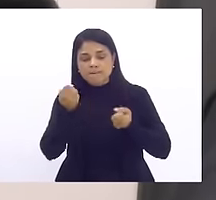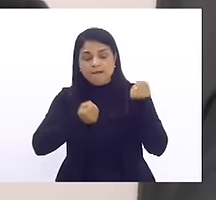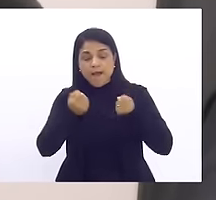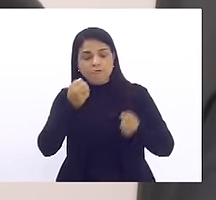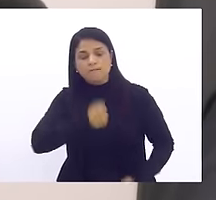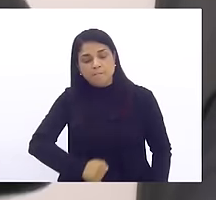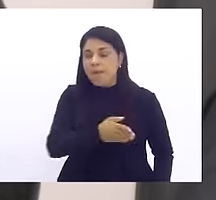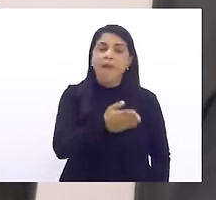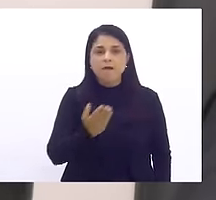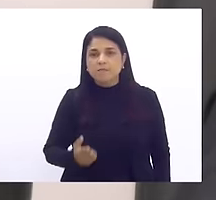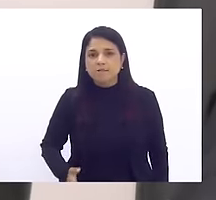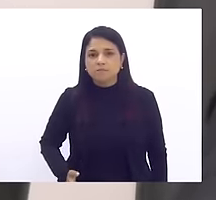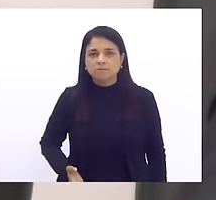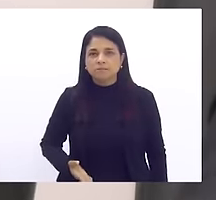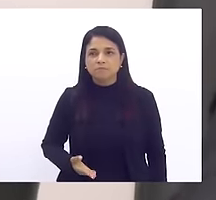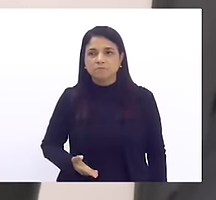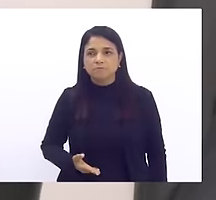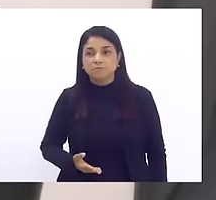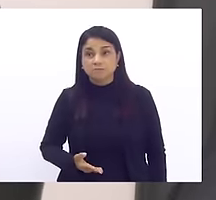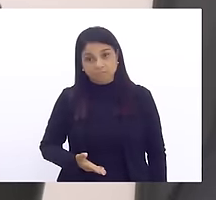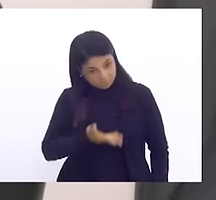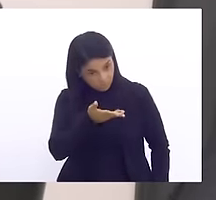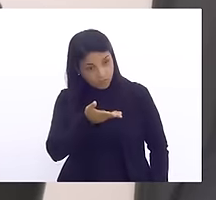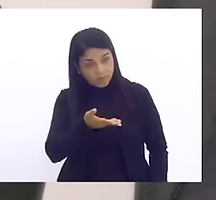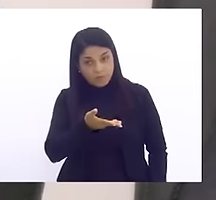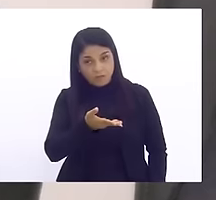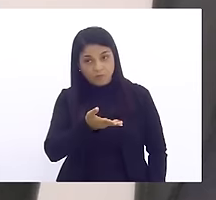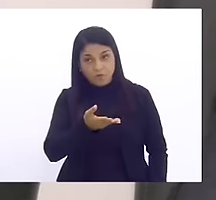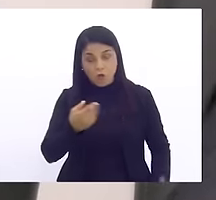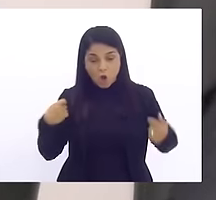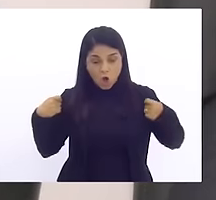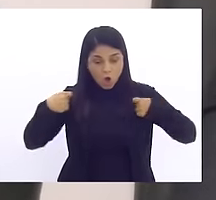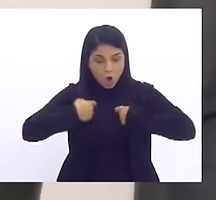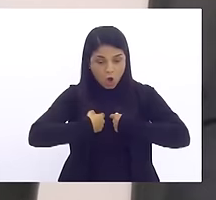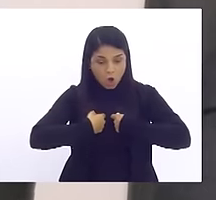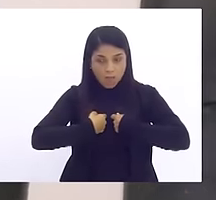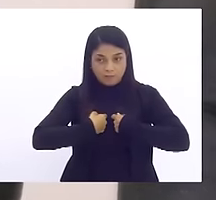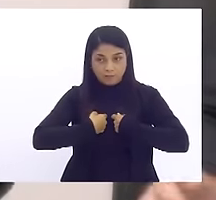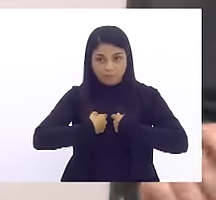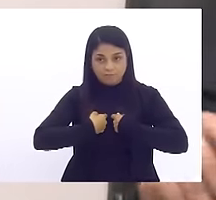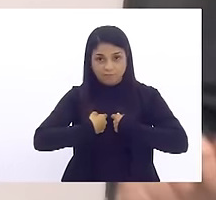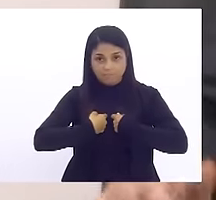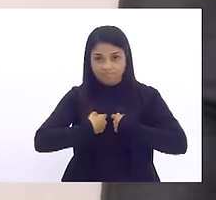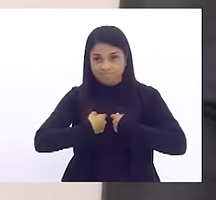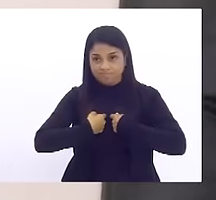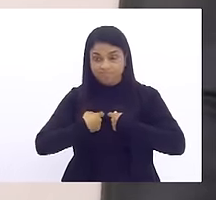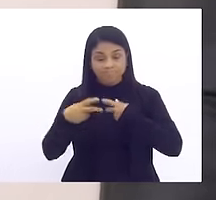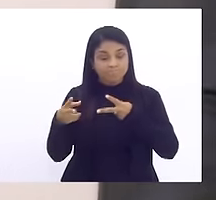aí ó que loucura é pelo colete você pode ver que é um policial militar adido